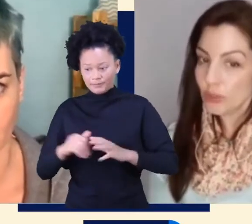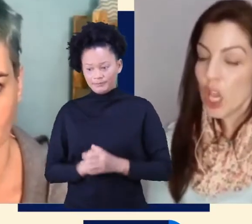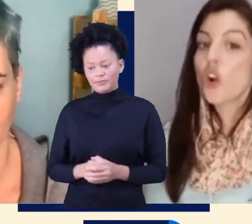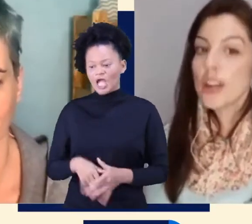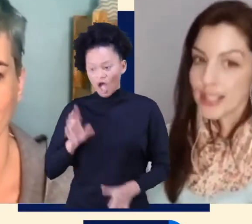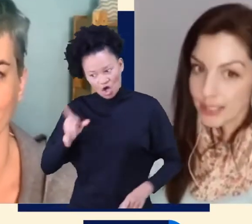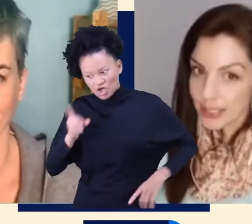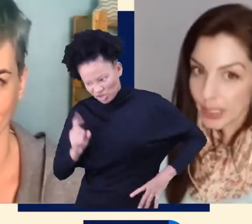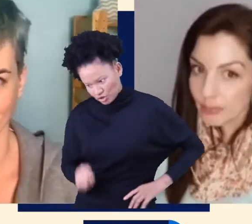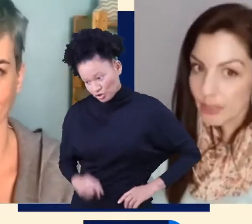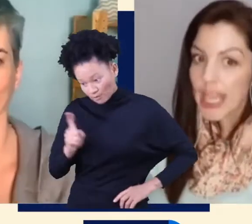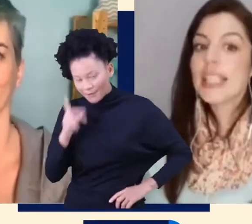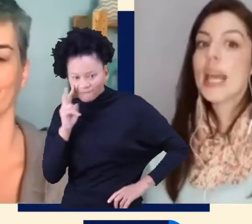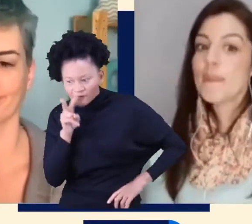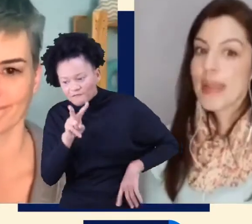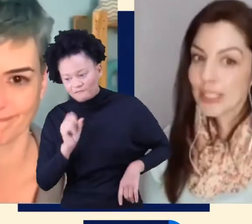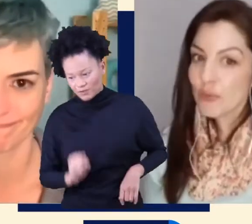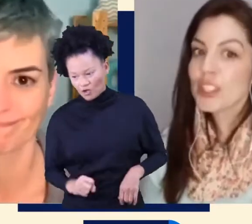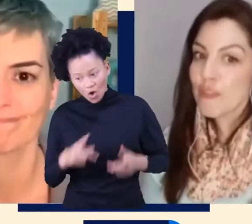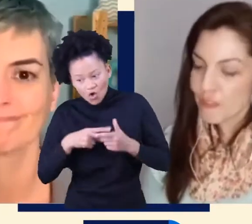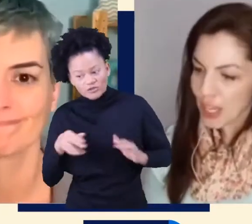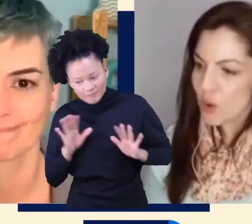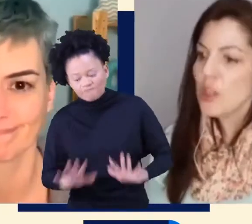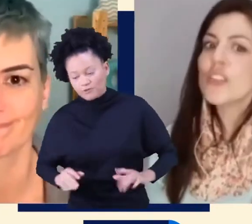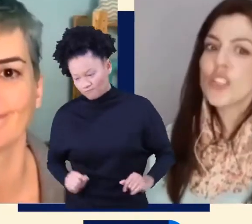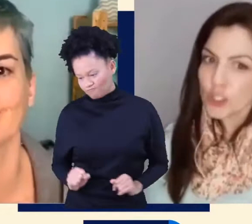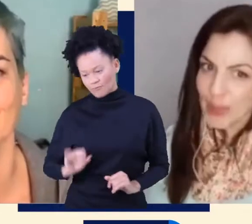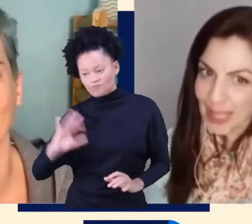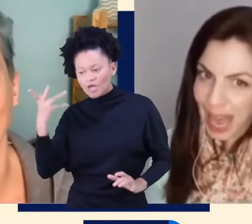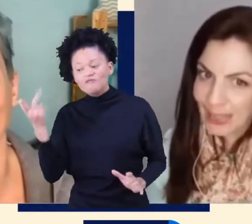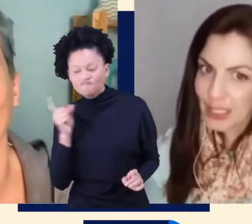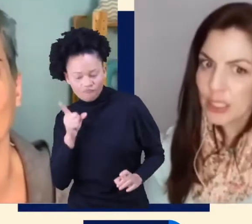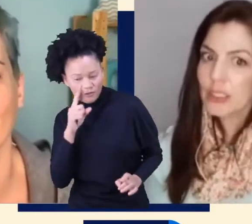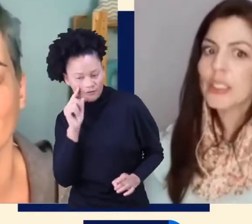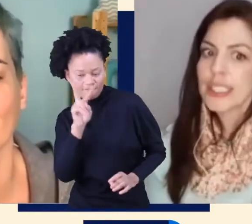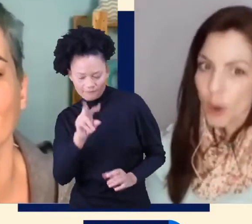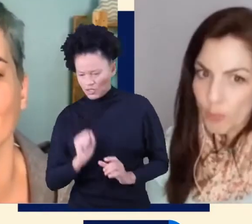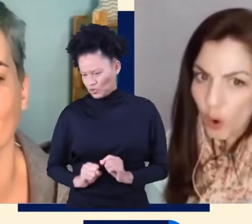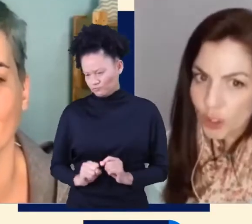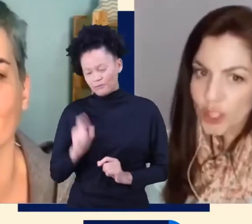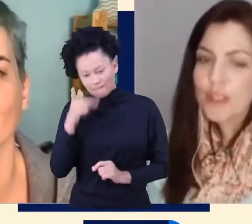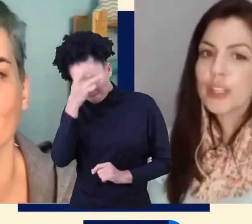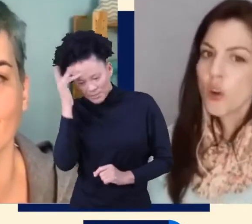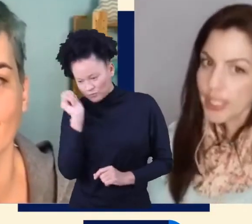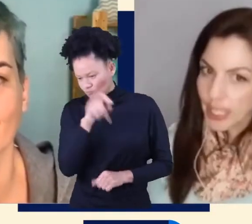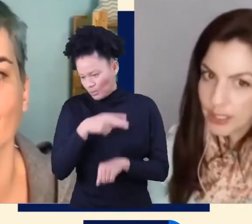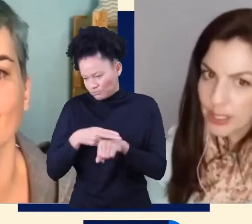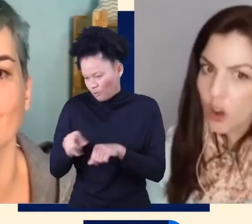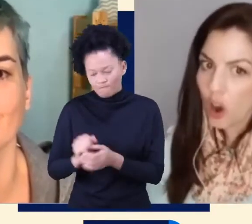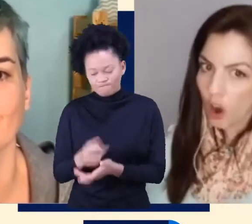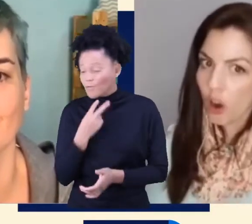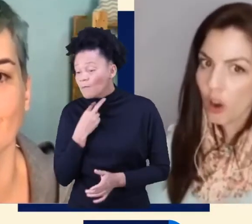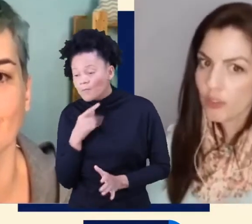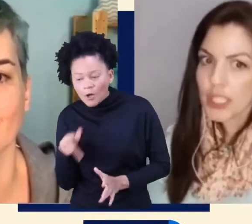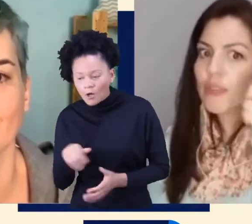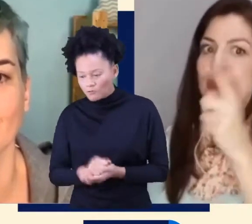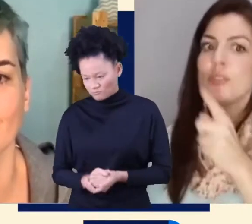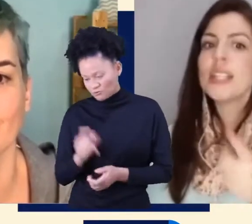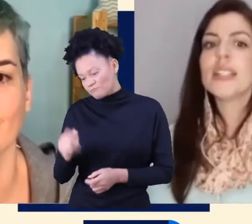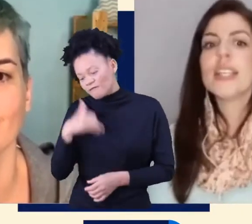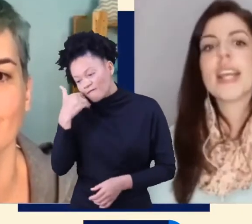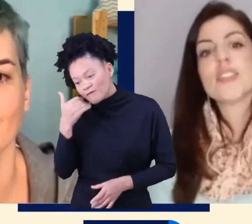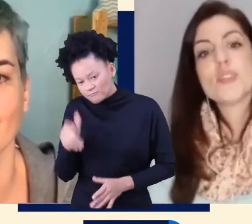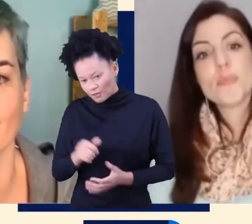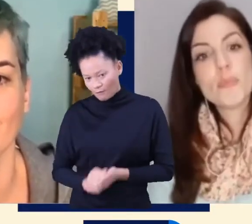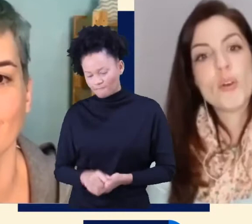vendo coisa assim, e que de repente você viu gente pelada, que não pode, é sem vergonhice, você não vai mais